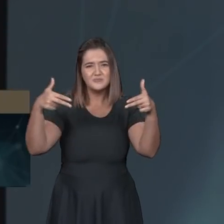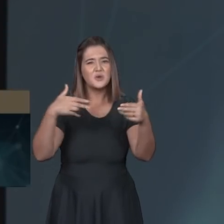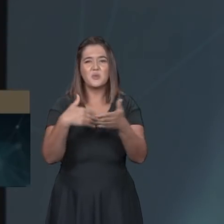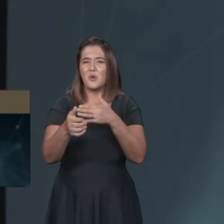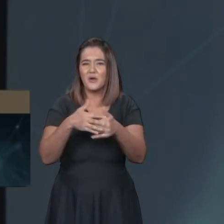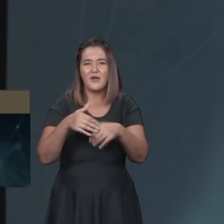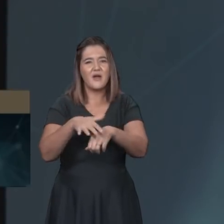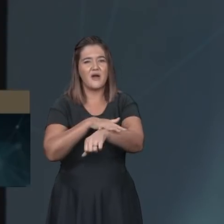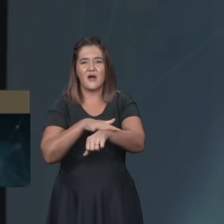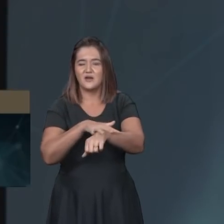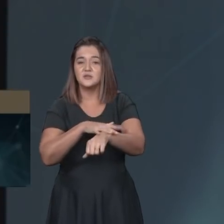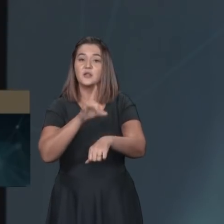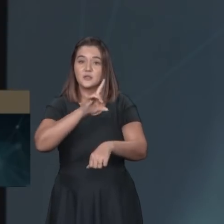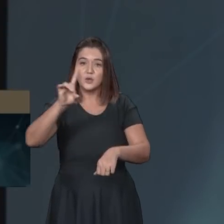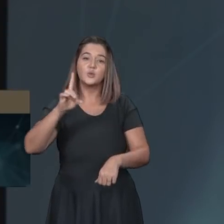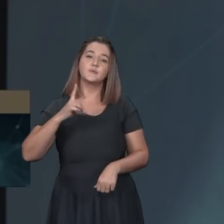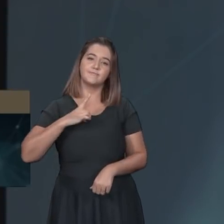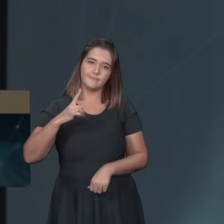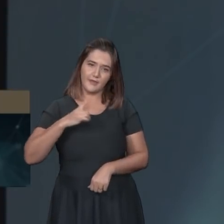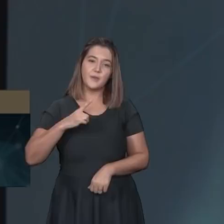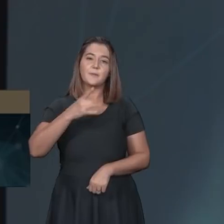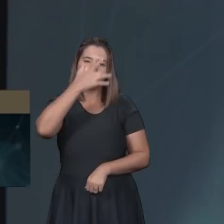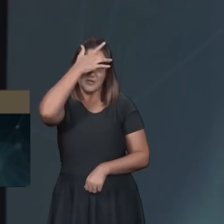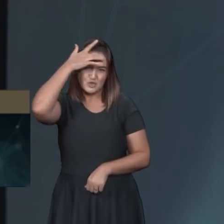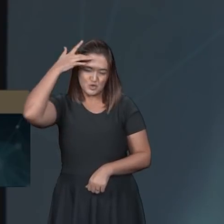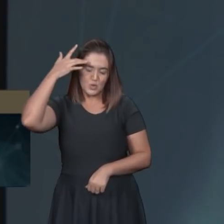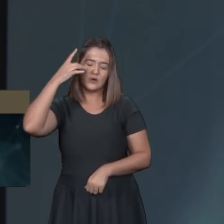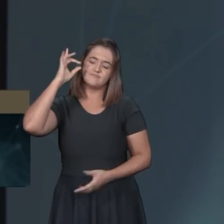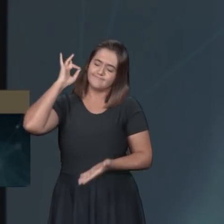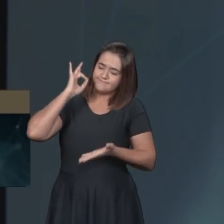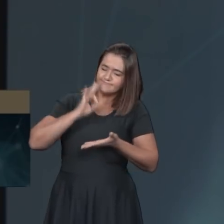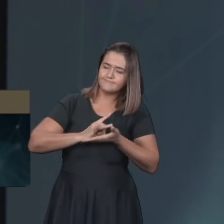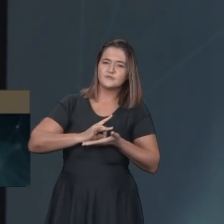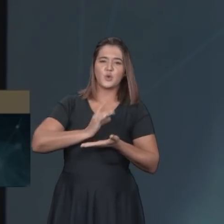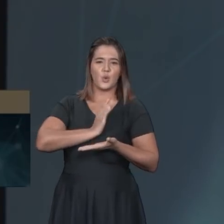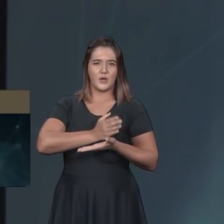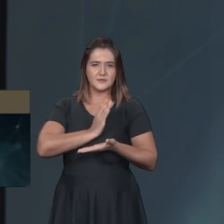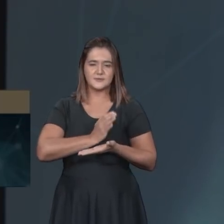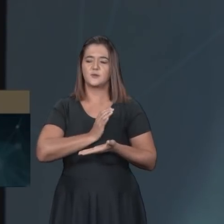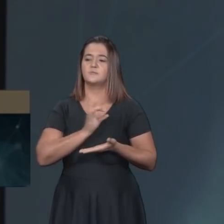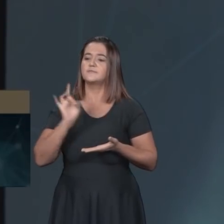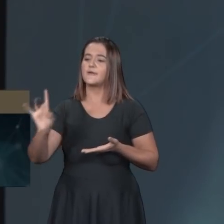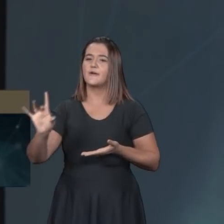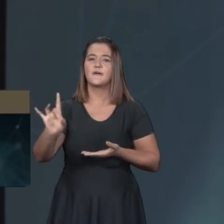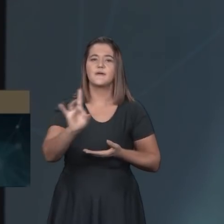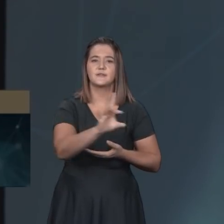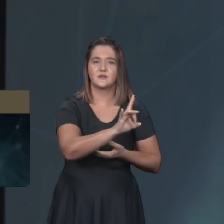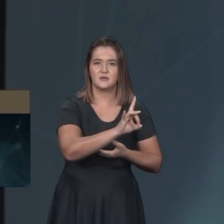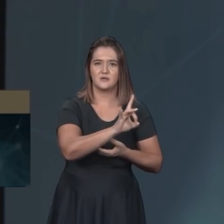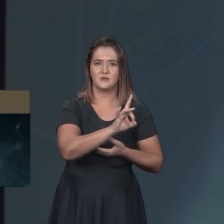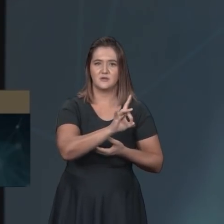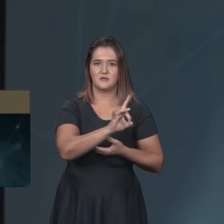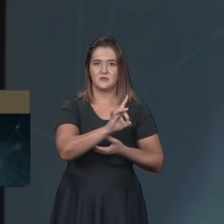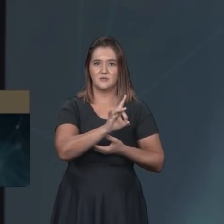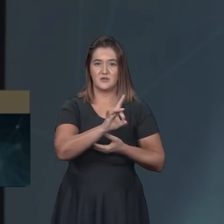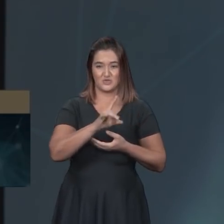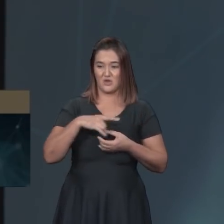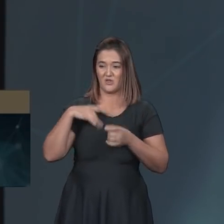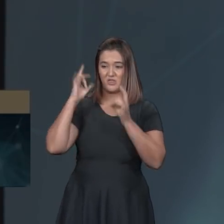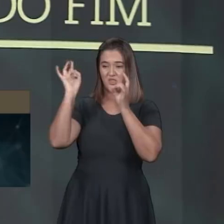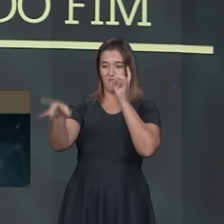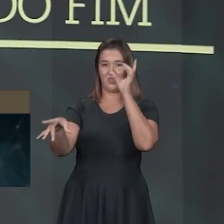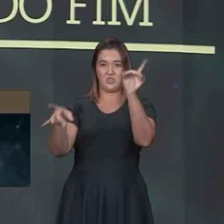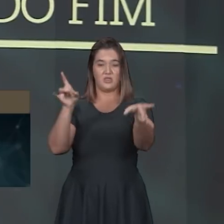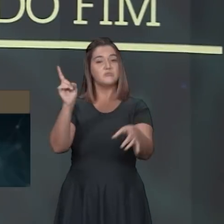pessoas sinceras em toda parte. E eu posso garantir a você, Deus não deixou todos em trevas